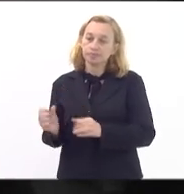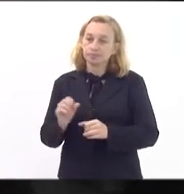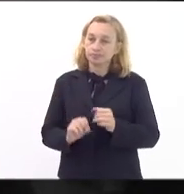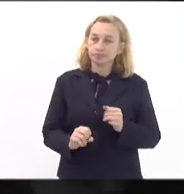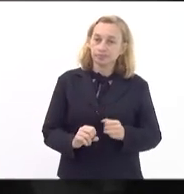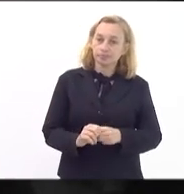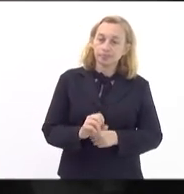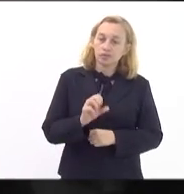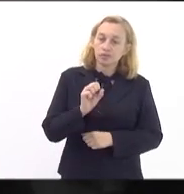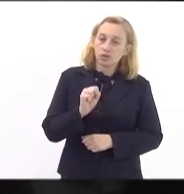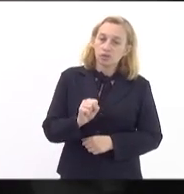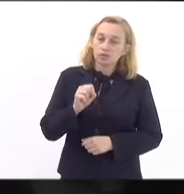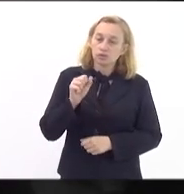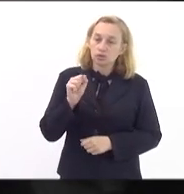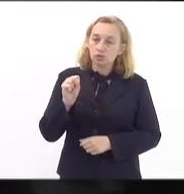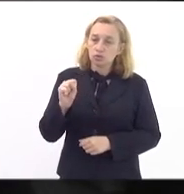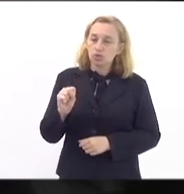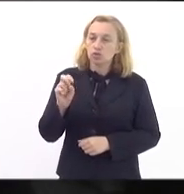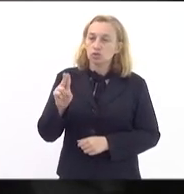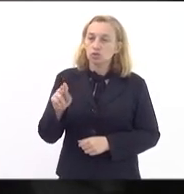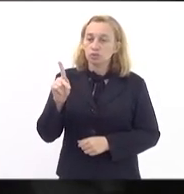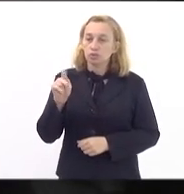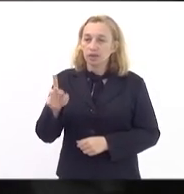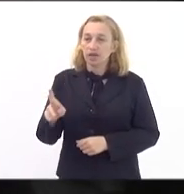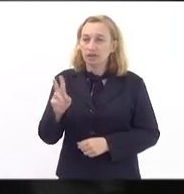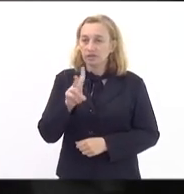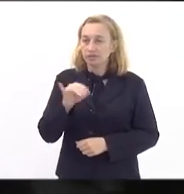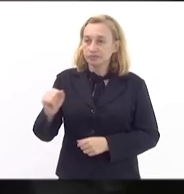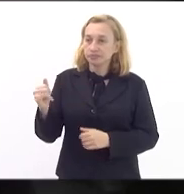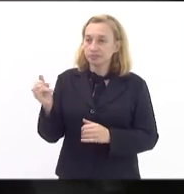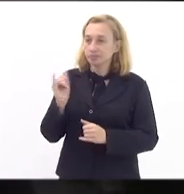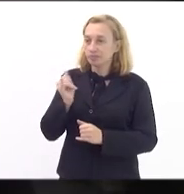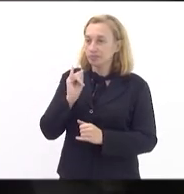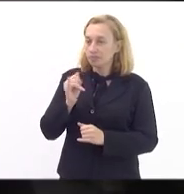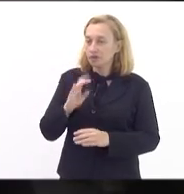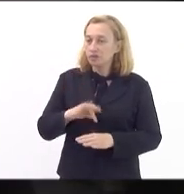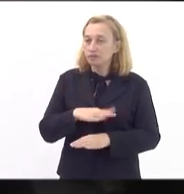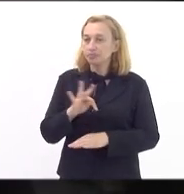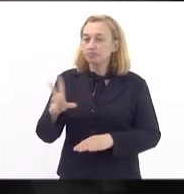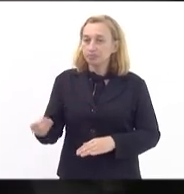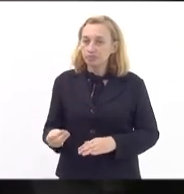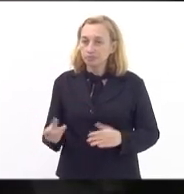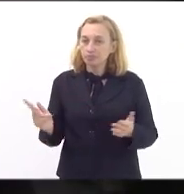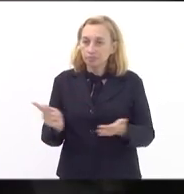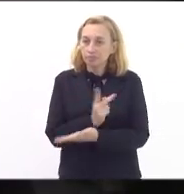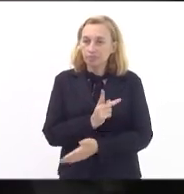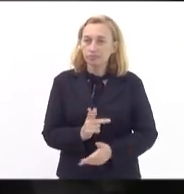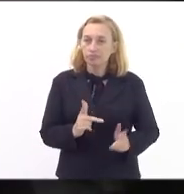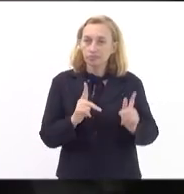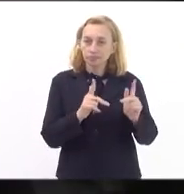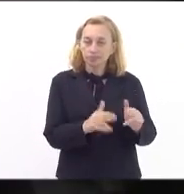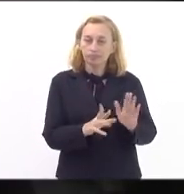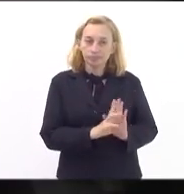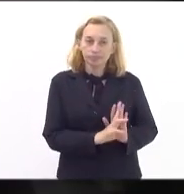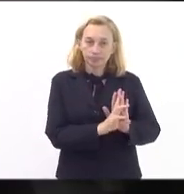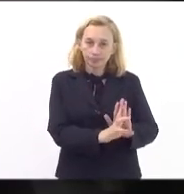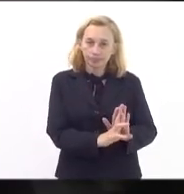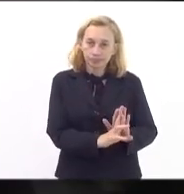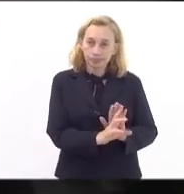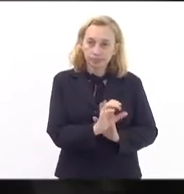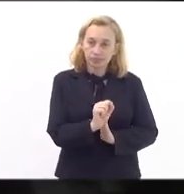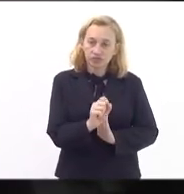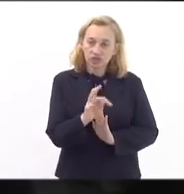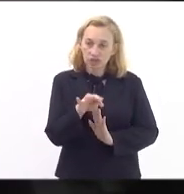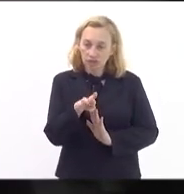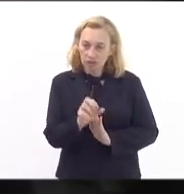É eles nos relatam tudo que tá acontecendo a gente acompanha assim como uma Talvez o representante aqui lá da